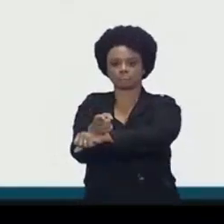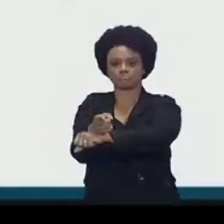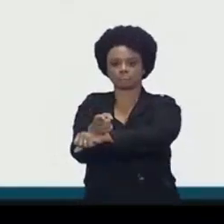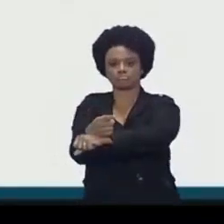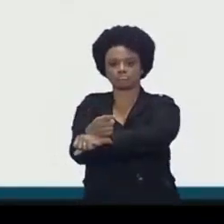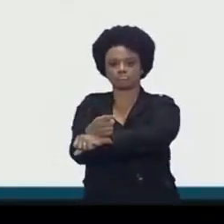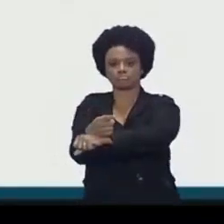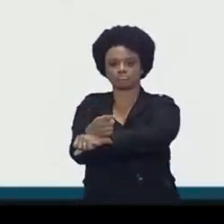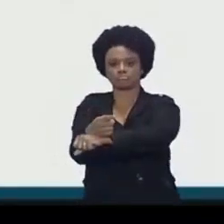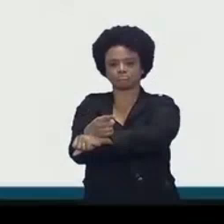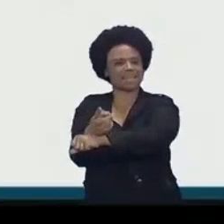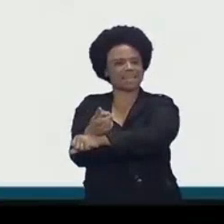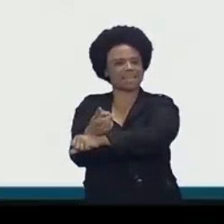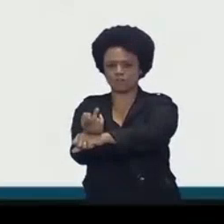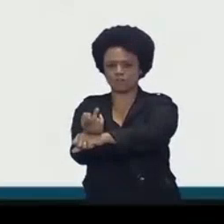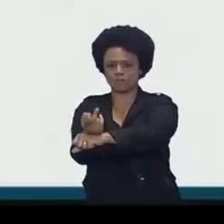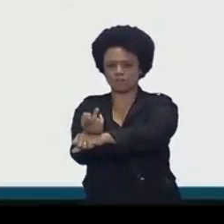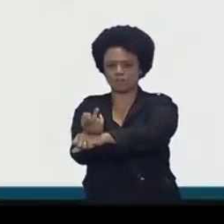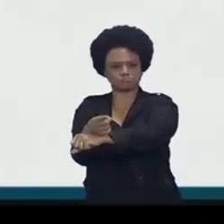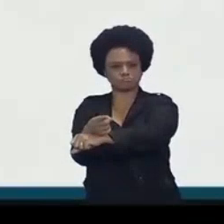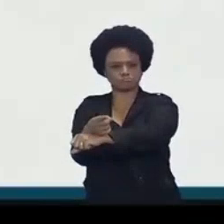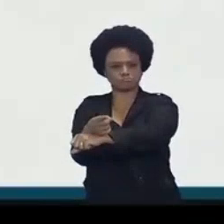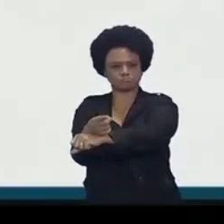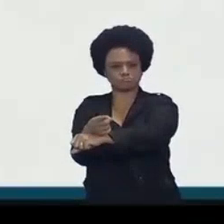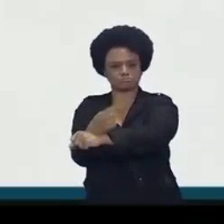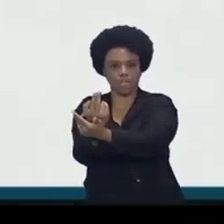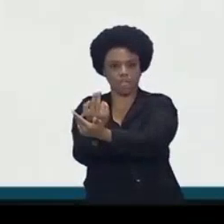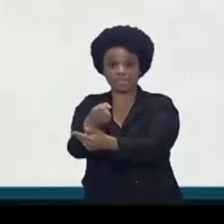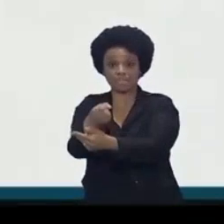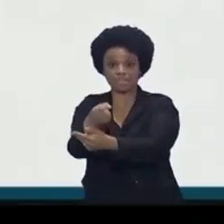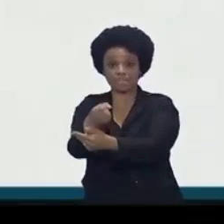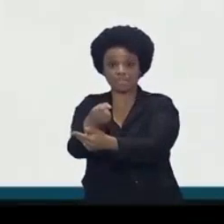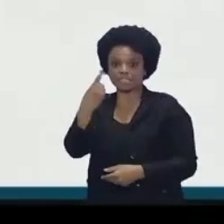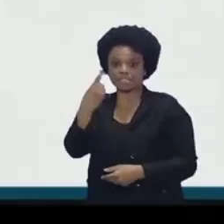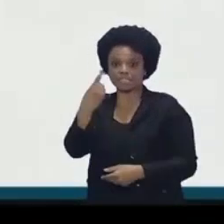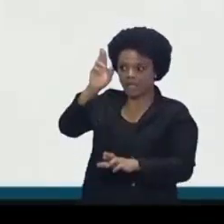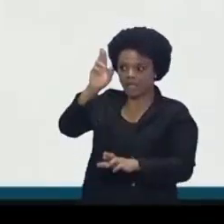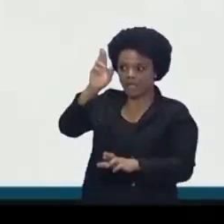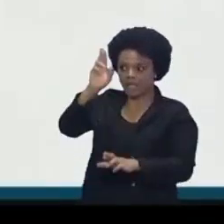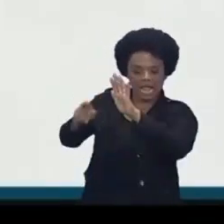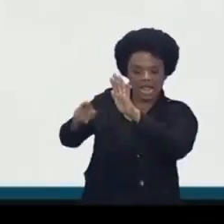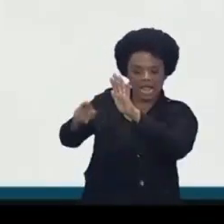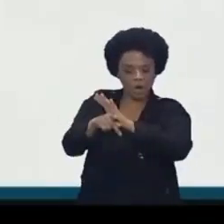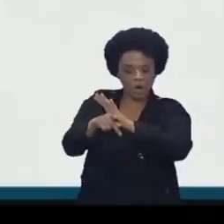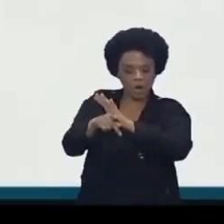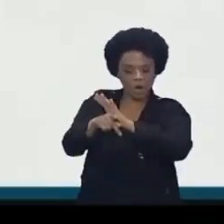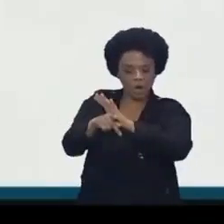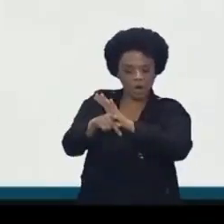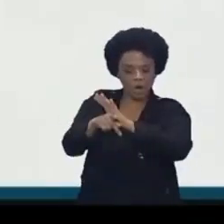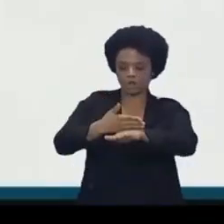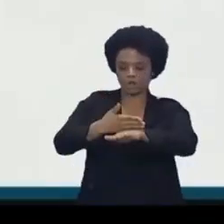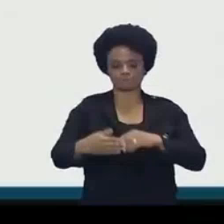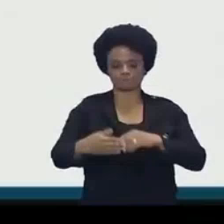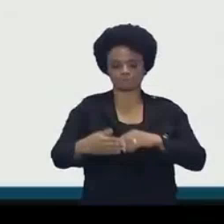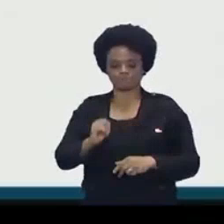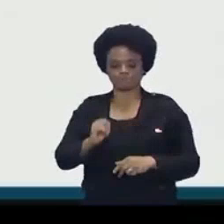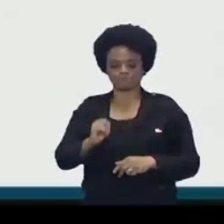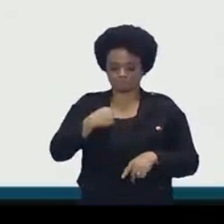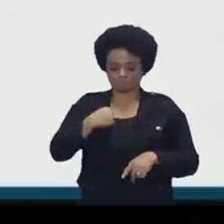igual. Ok? Então, se nós estivermos analisando um determinado trecho, durante todo esse trecho,